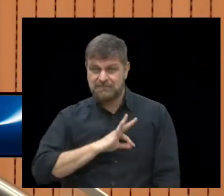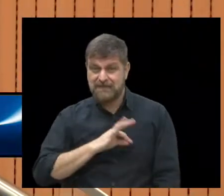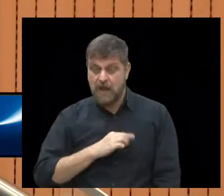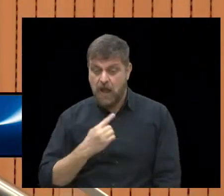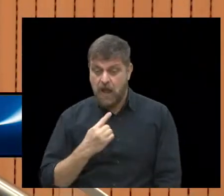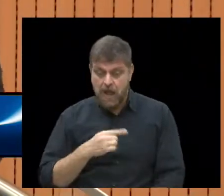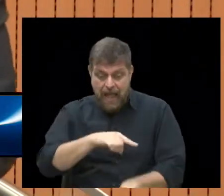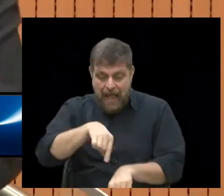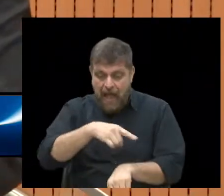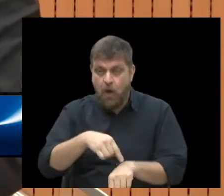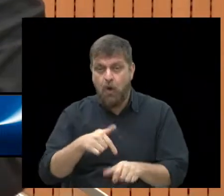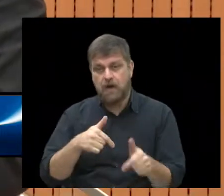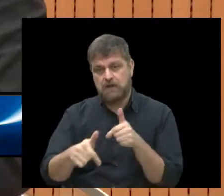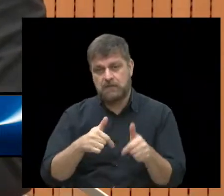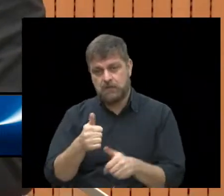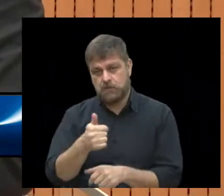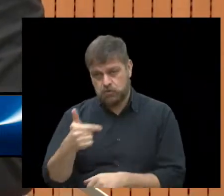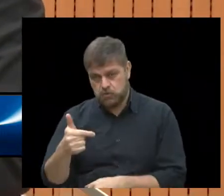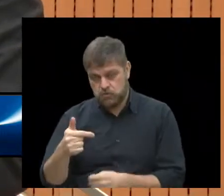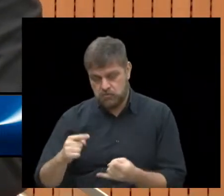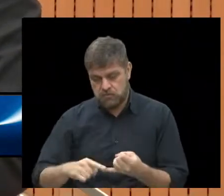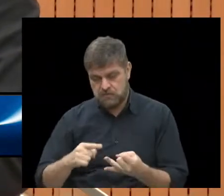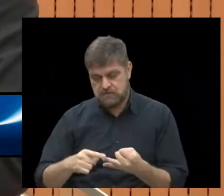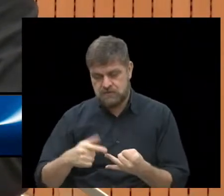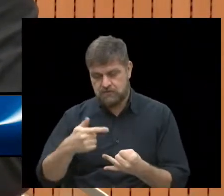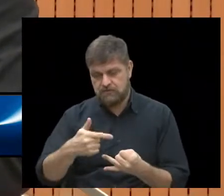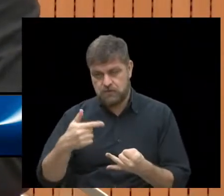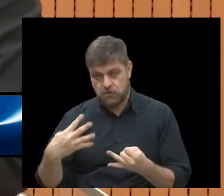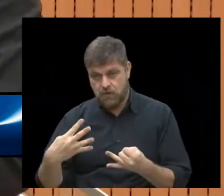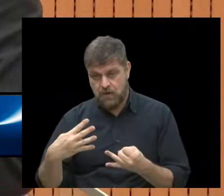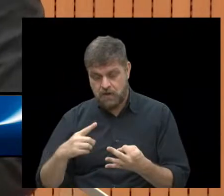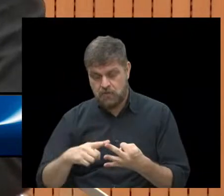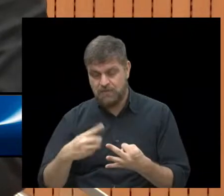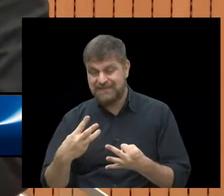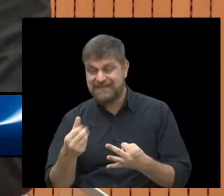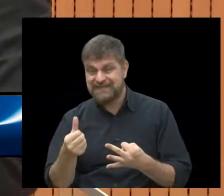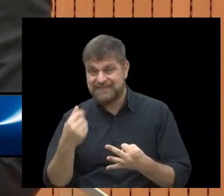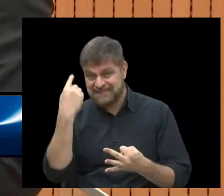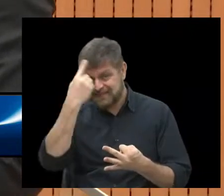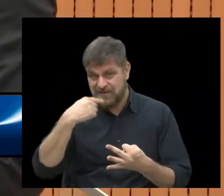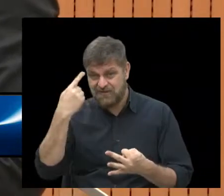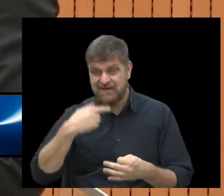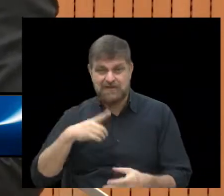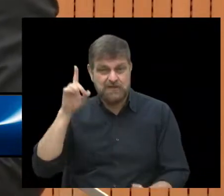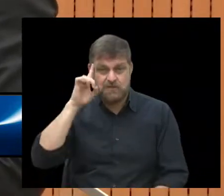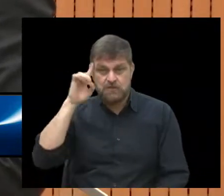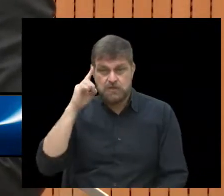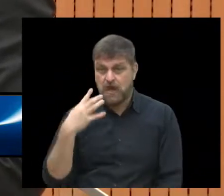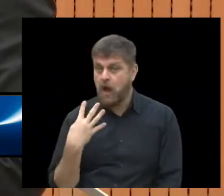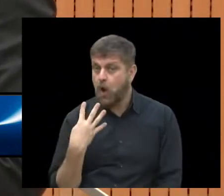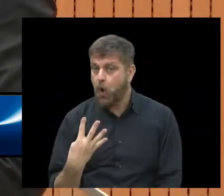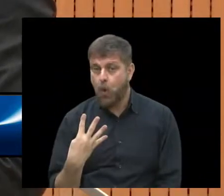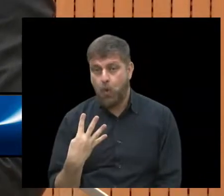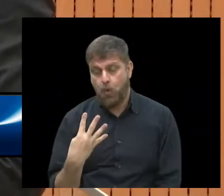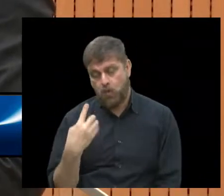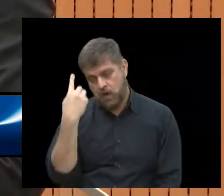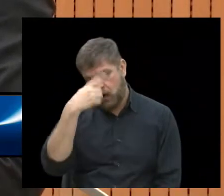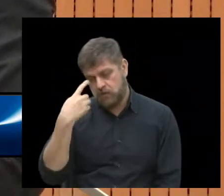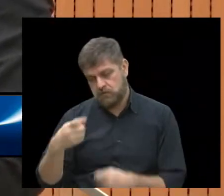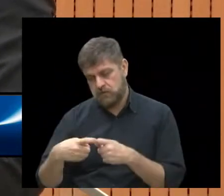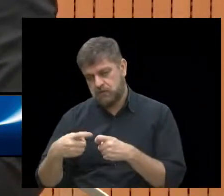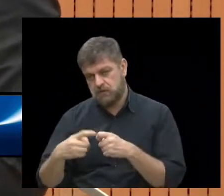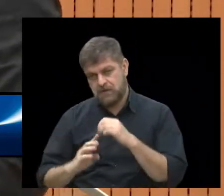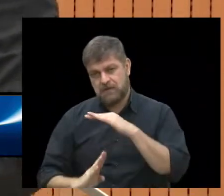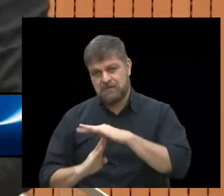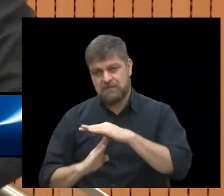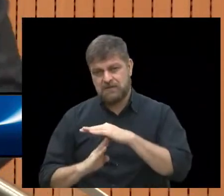de trabalho, 12, 24 ou 36. O limite diário do médico é 4 horas de trabalho, bispo.